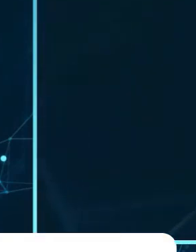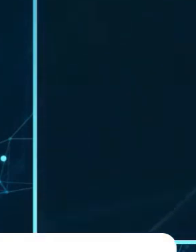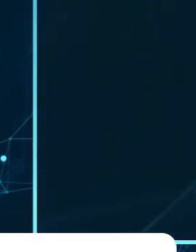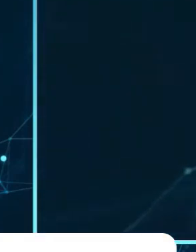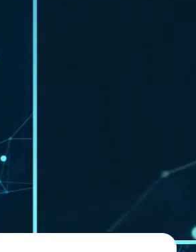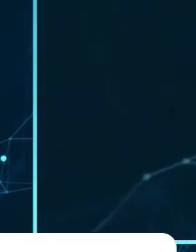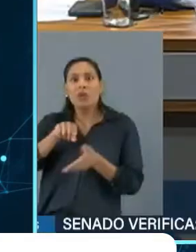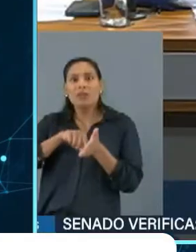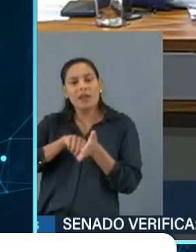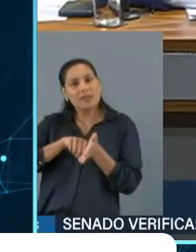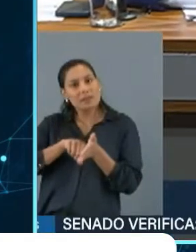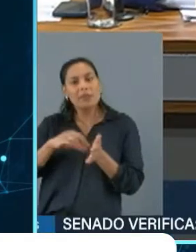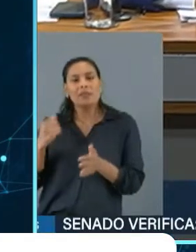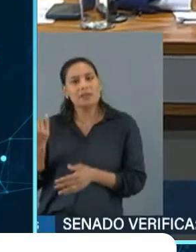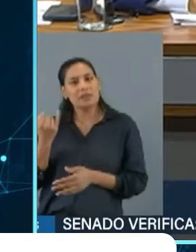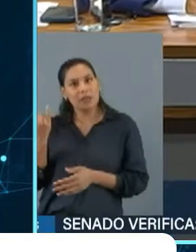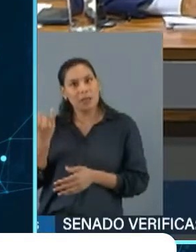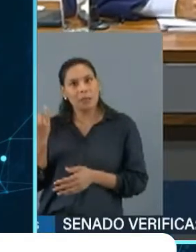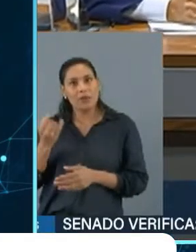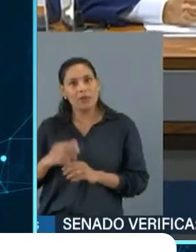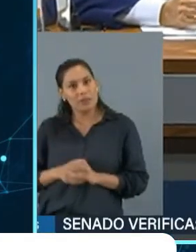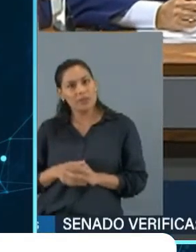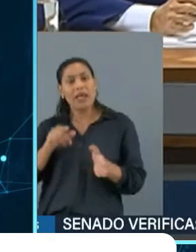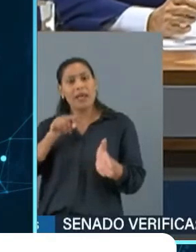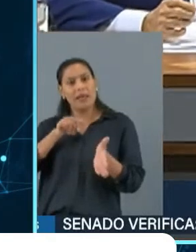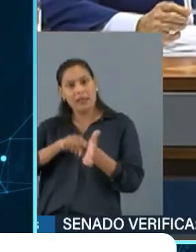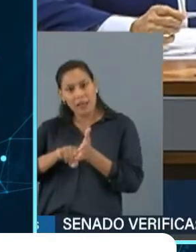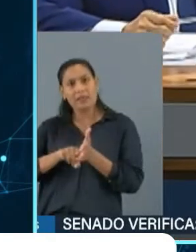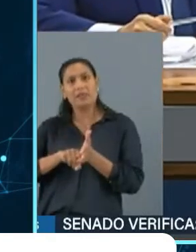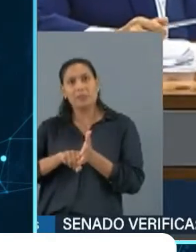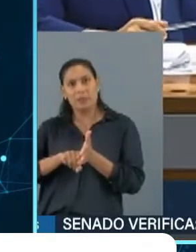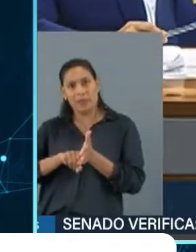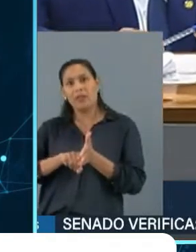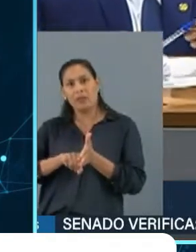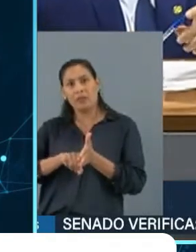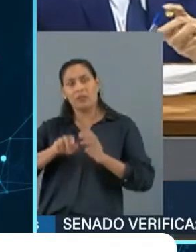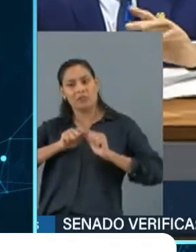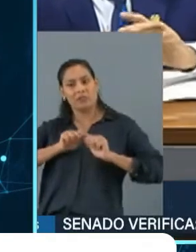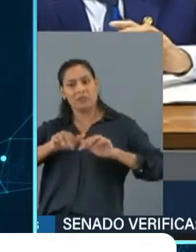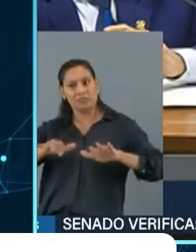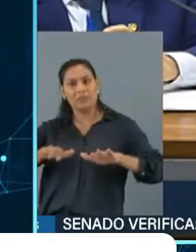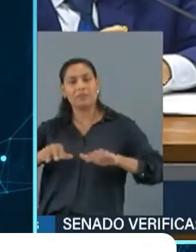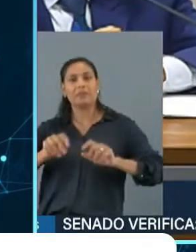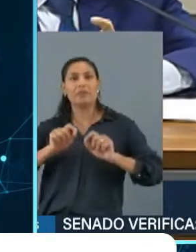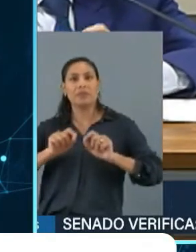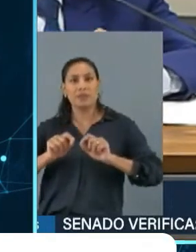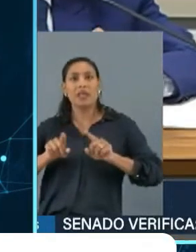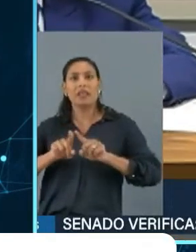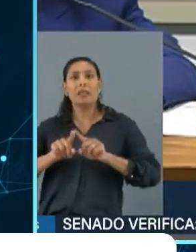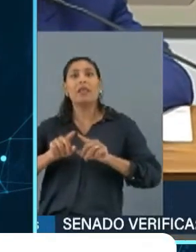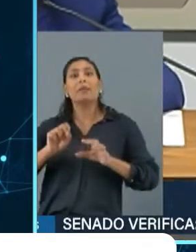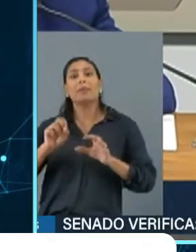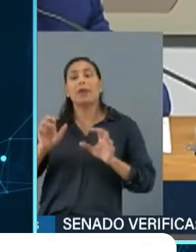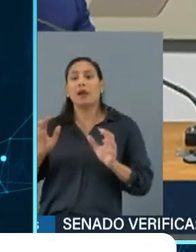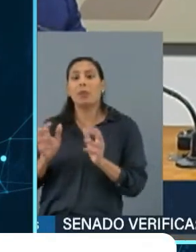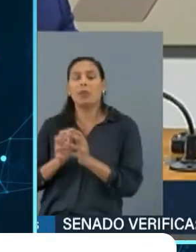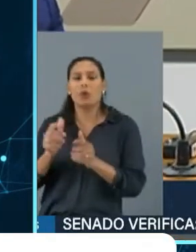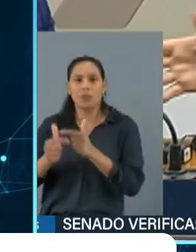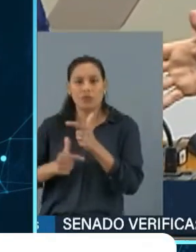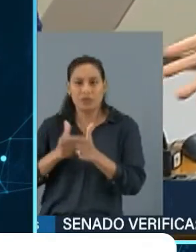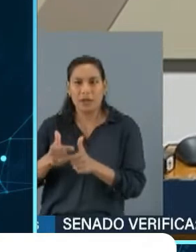maioria esmagadora do povo brasileiro, que não aceita ditadura, que não aceita imposição de cima para baixo e diz